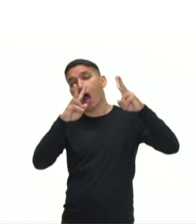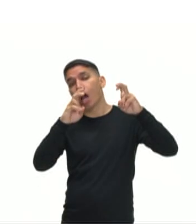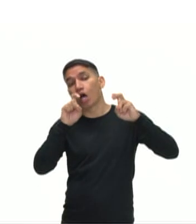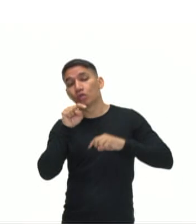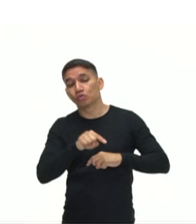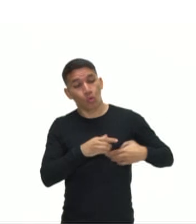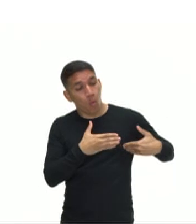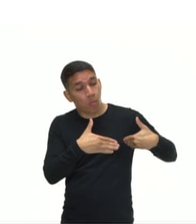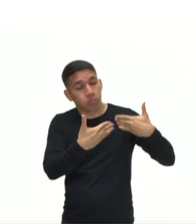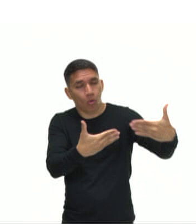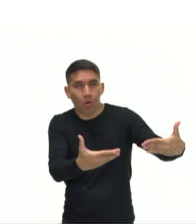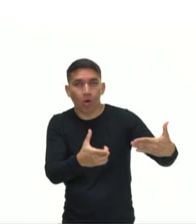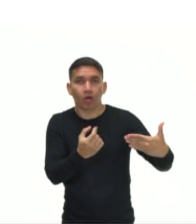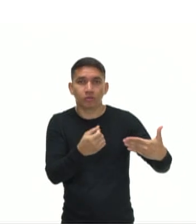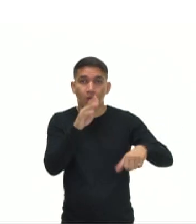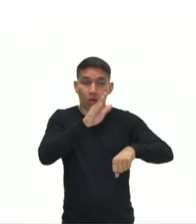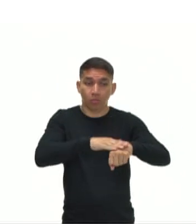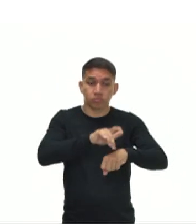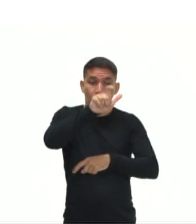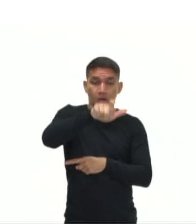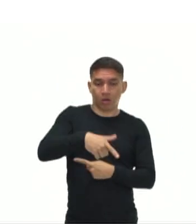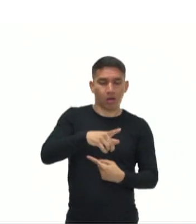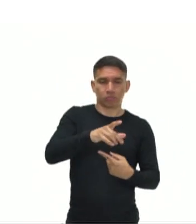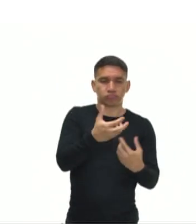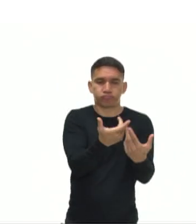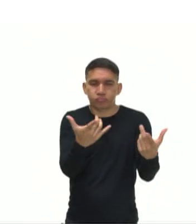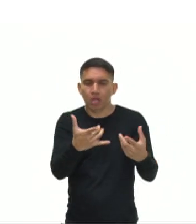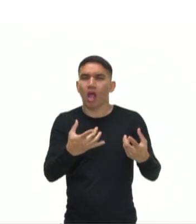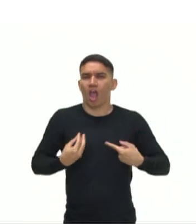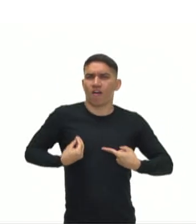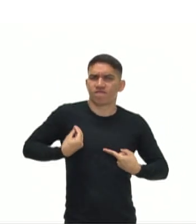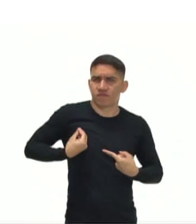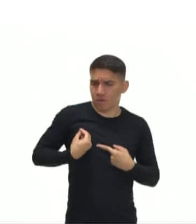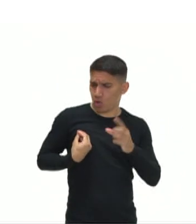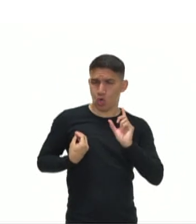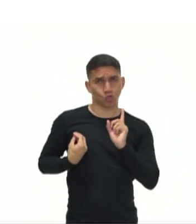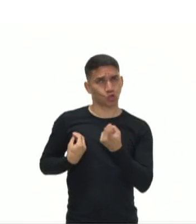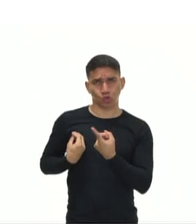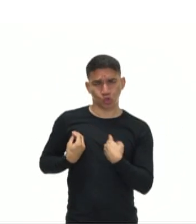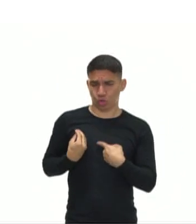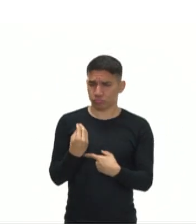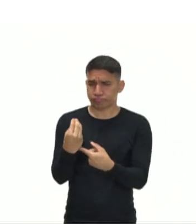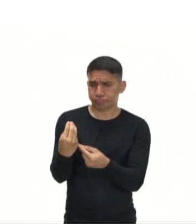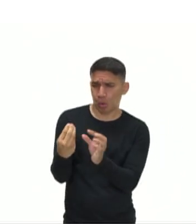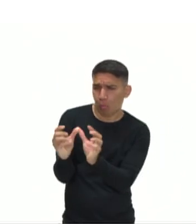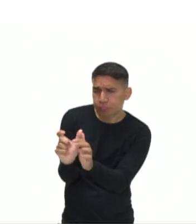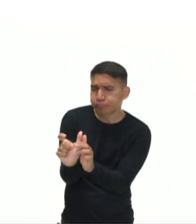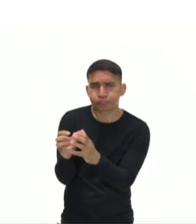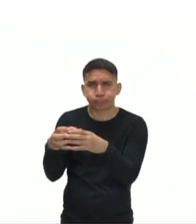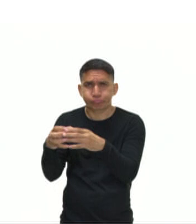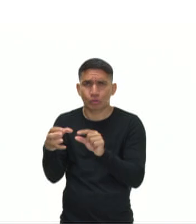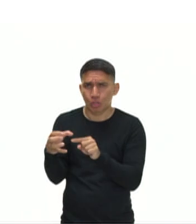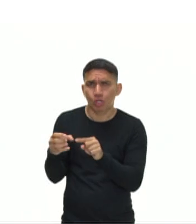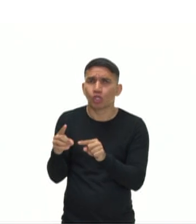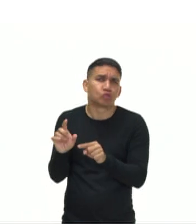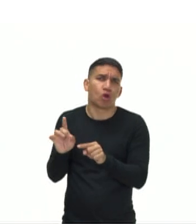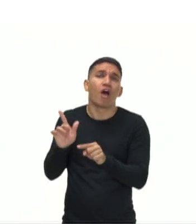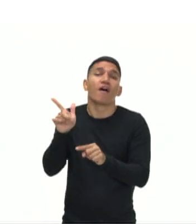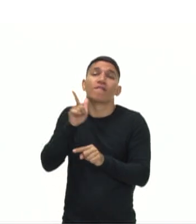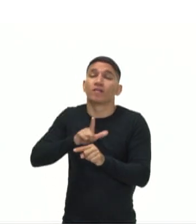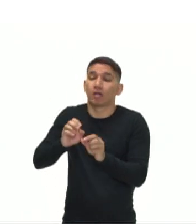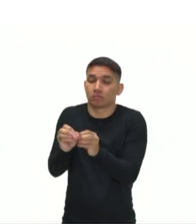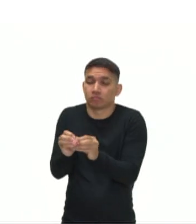naquele processo em que o ser vivo, sozinho, um único ser vivo, ele vai